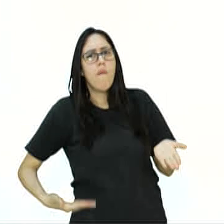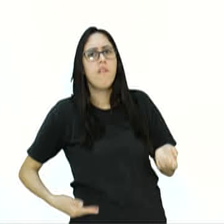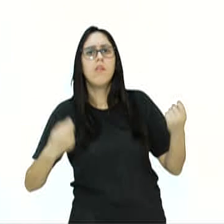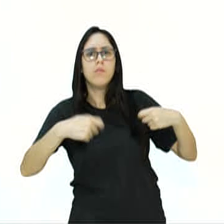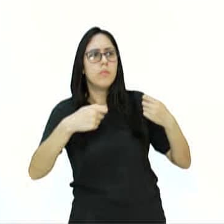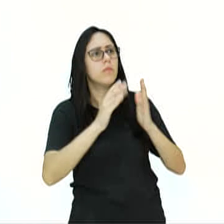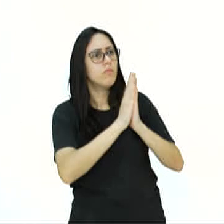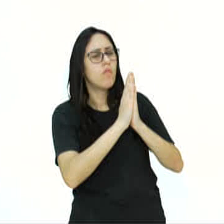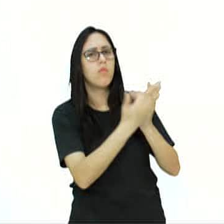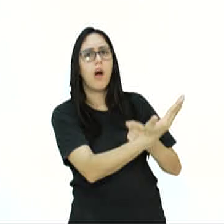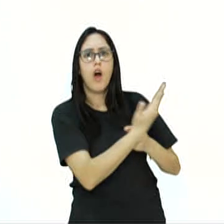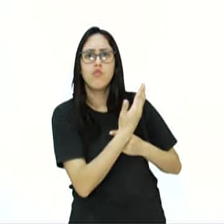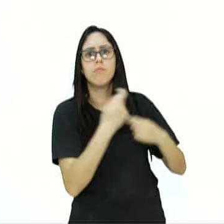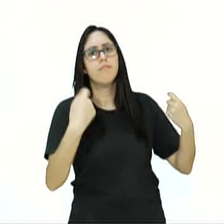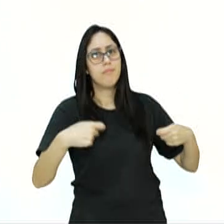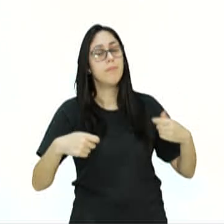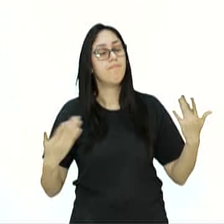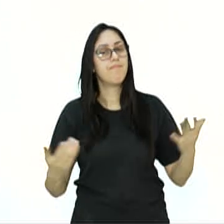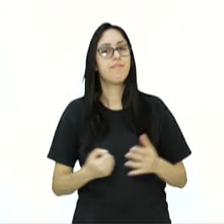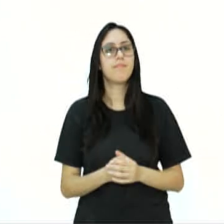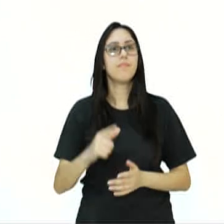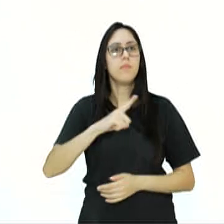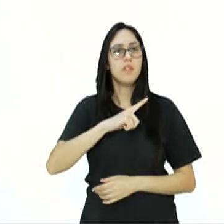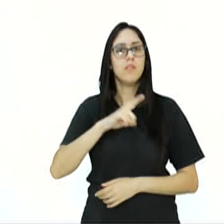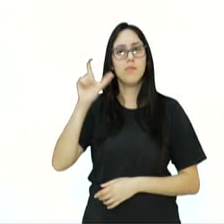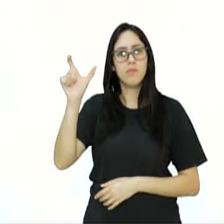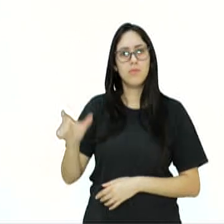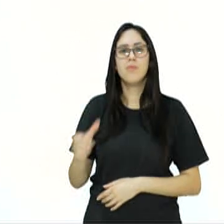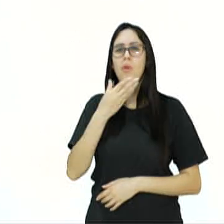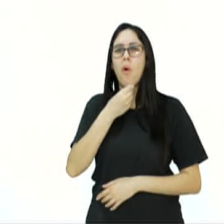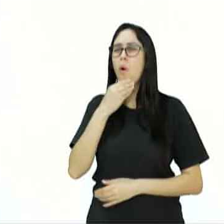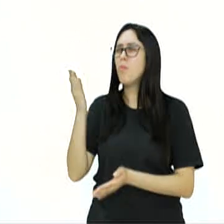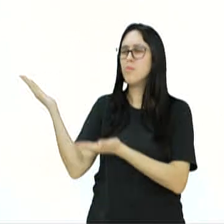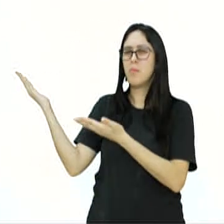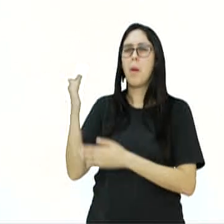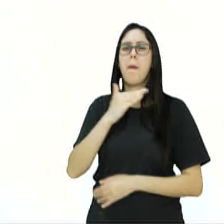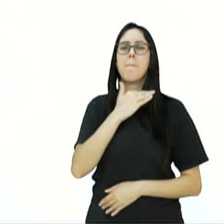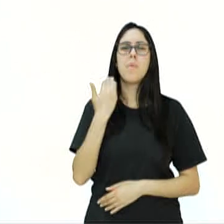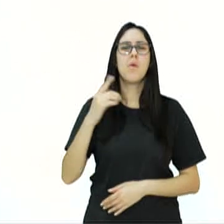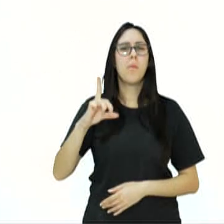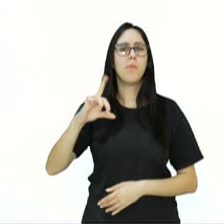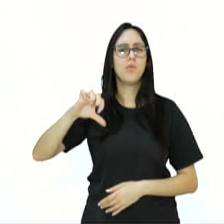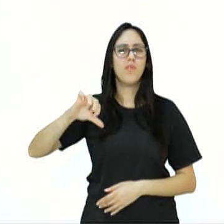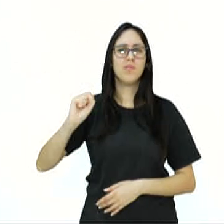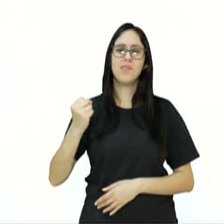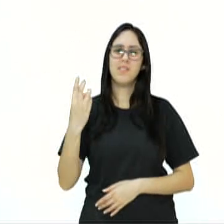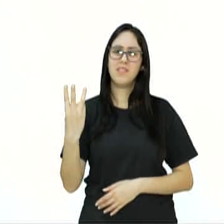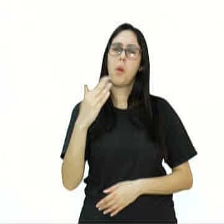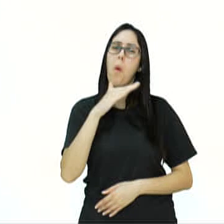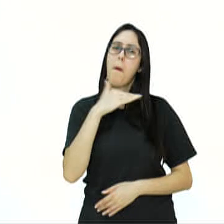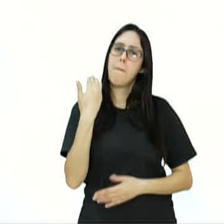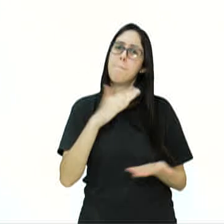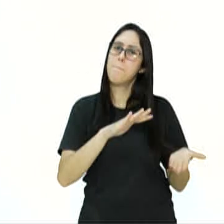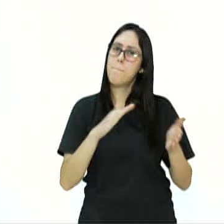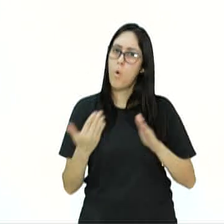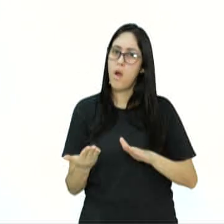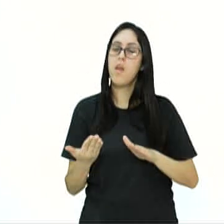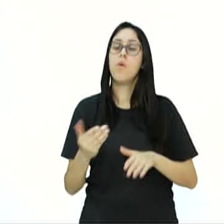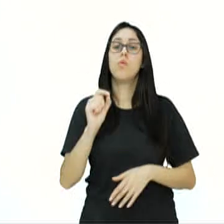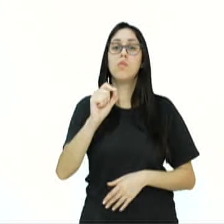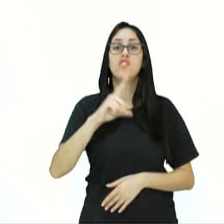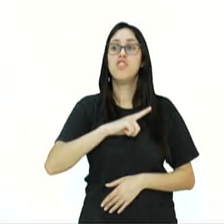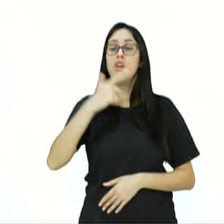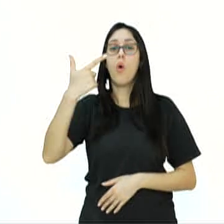né? Com a morte do Brezhnev em 1983, um novo grupo de líderes